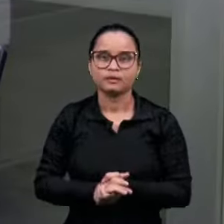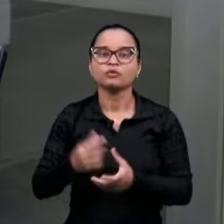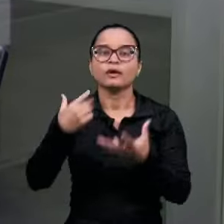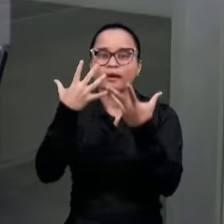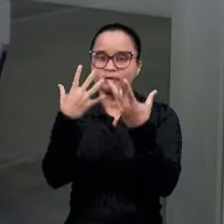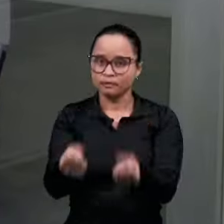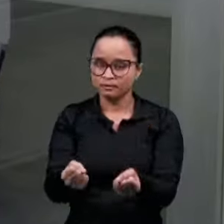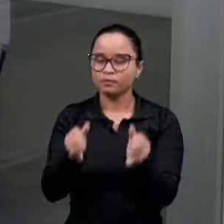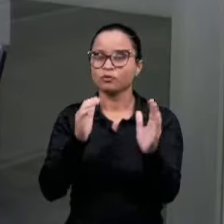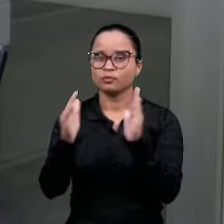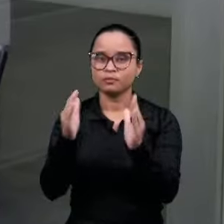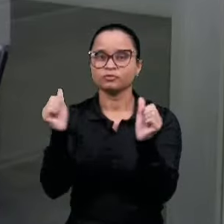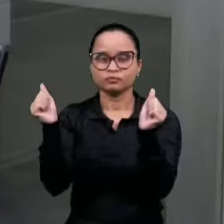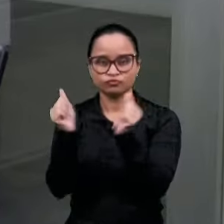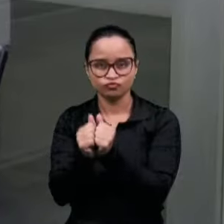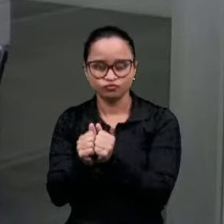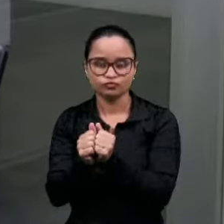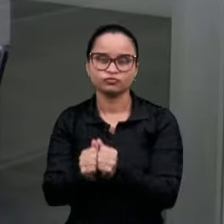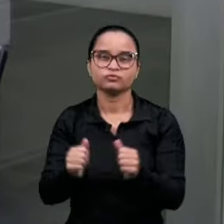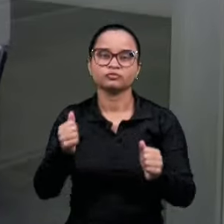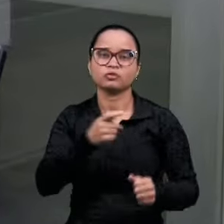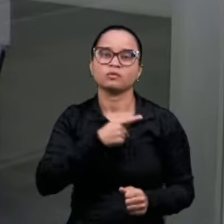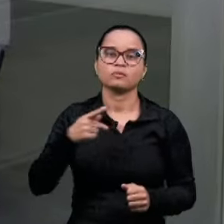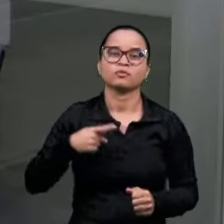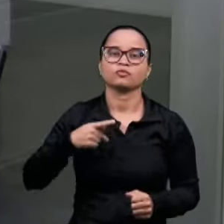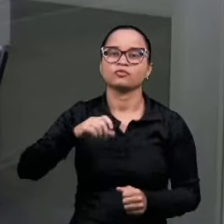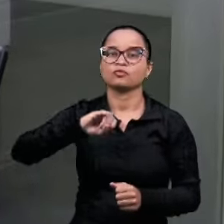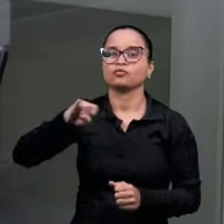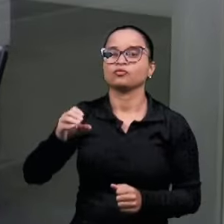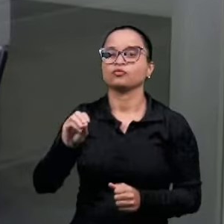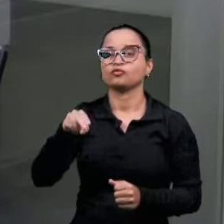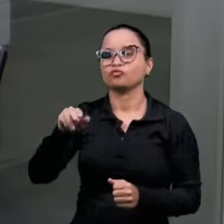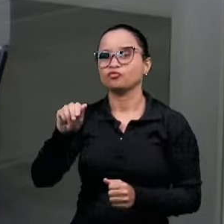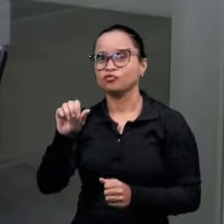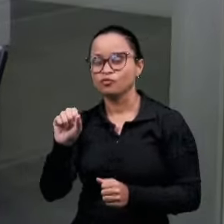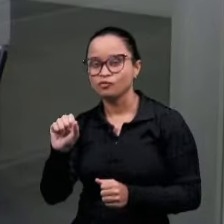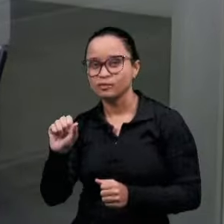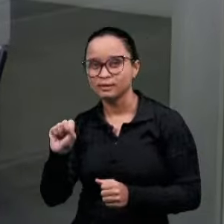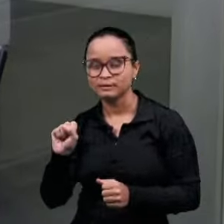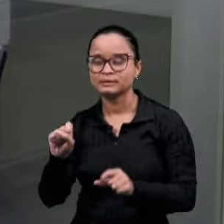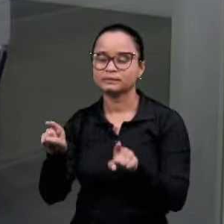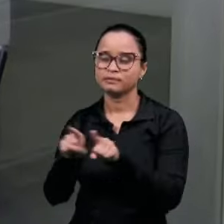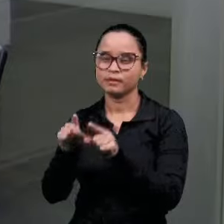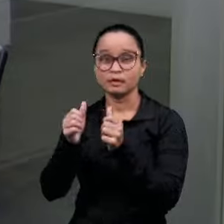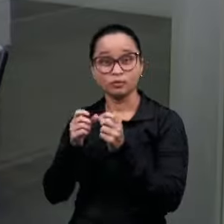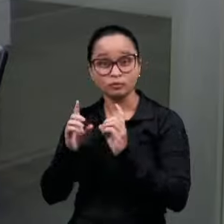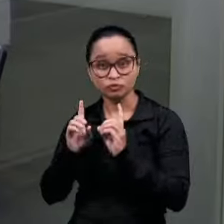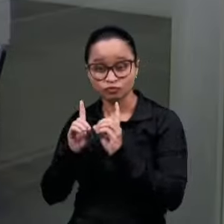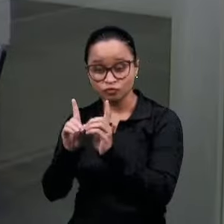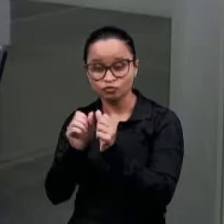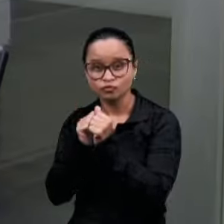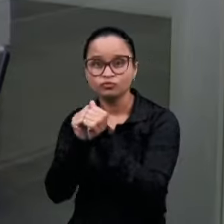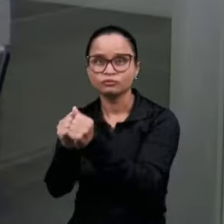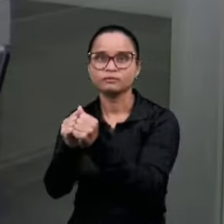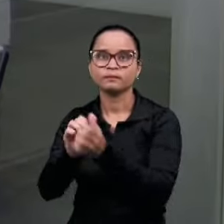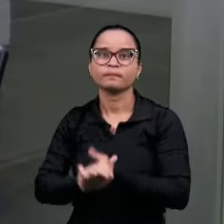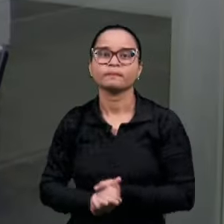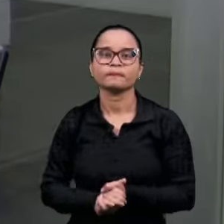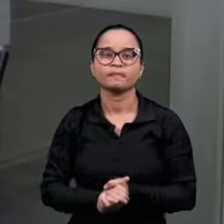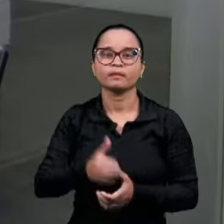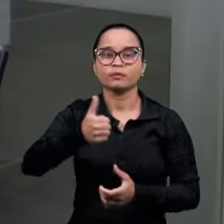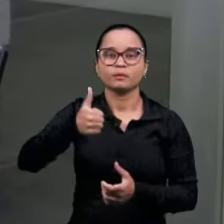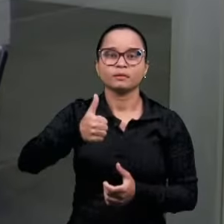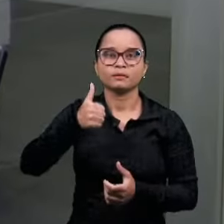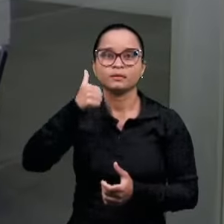época junto com o pastor Jonas e caminhamos junto. E foi a minha primeira namorada